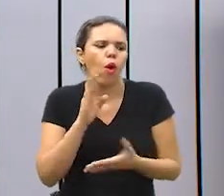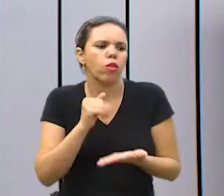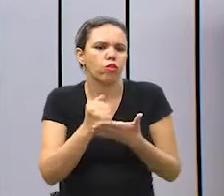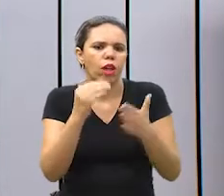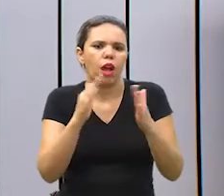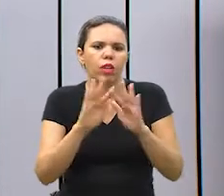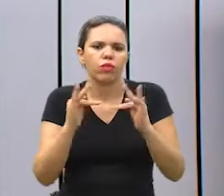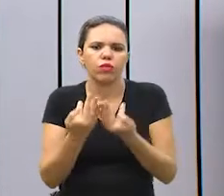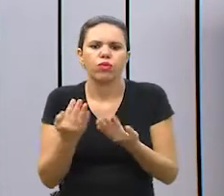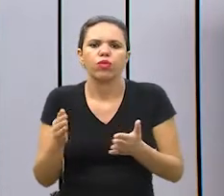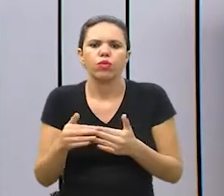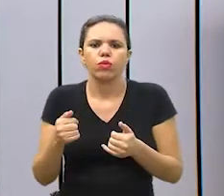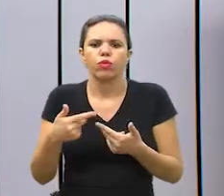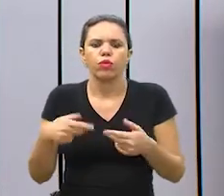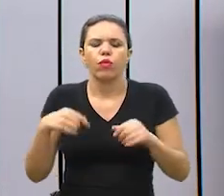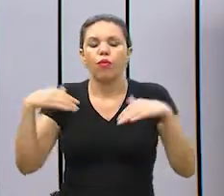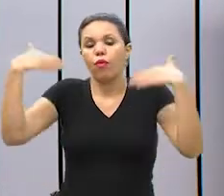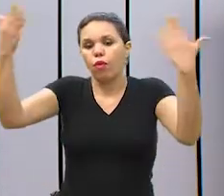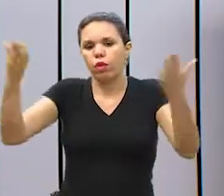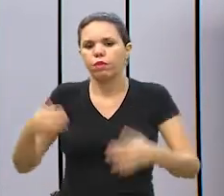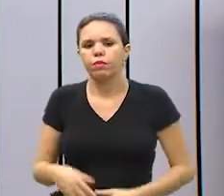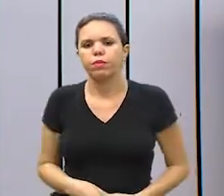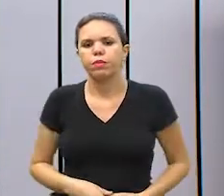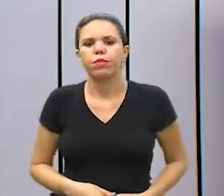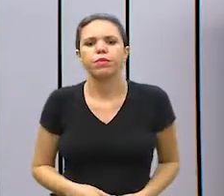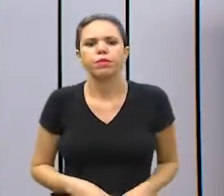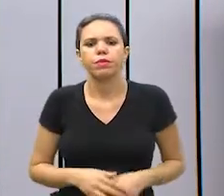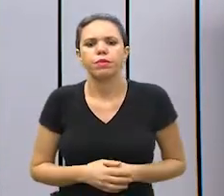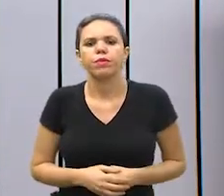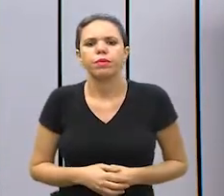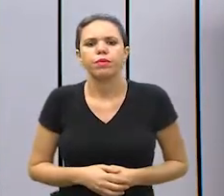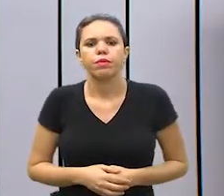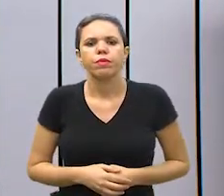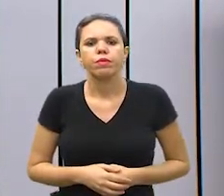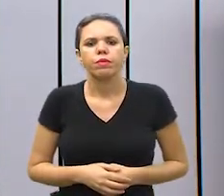ele, vai buscar alguma coisa fora.